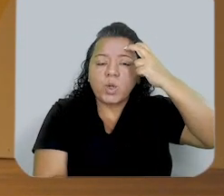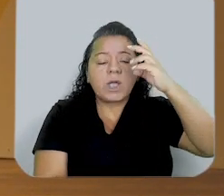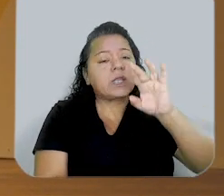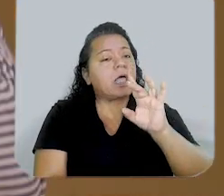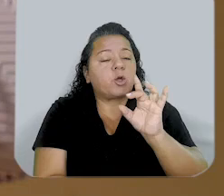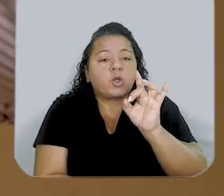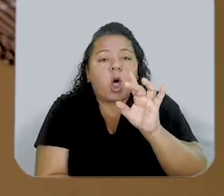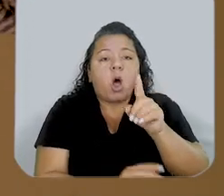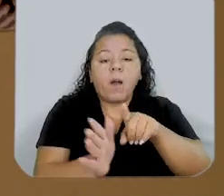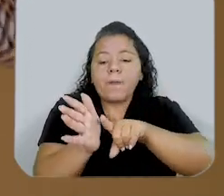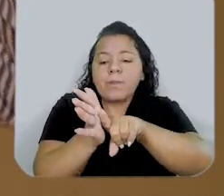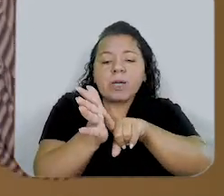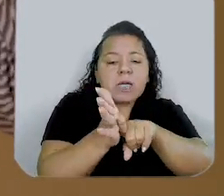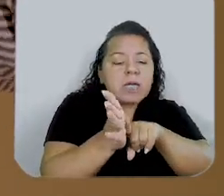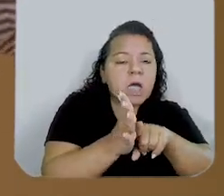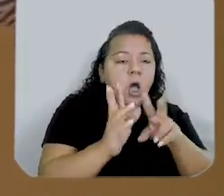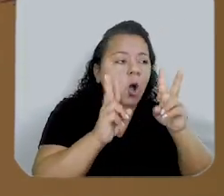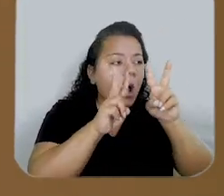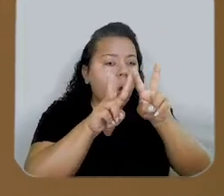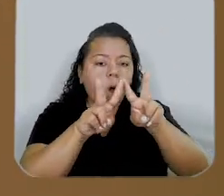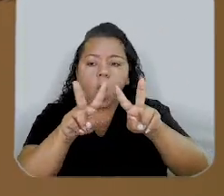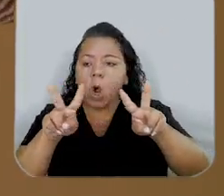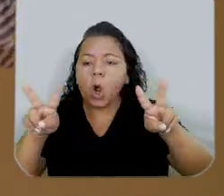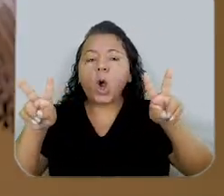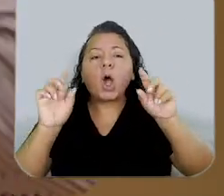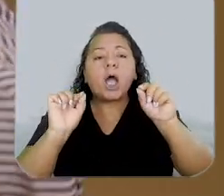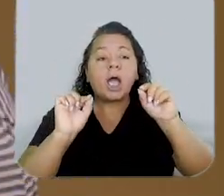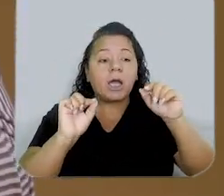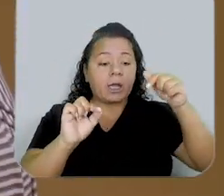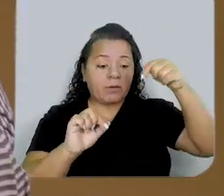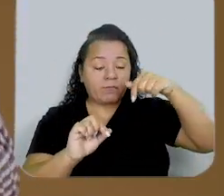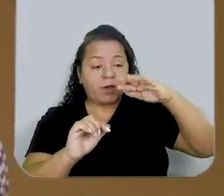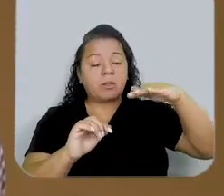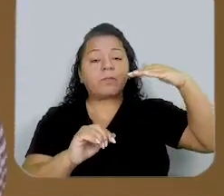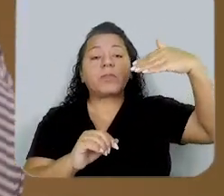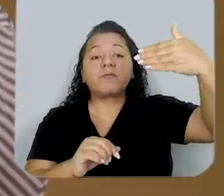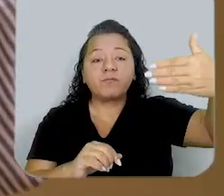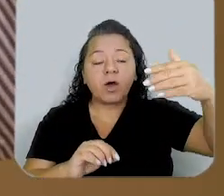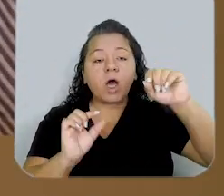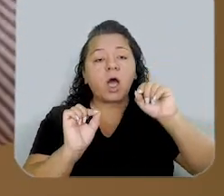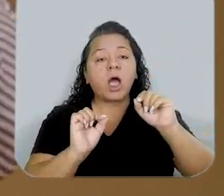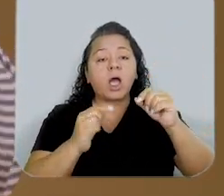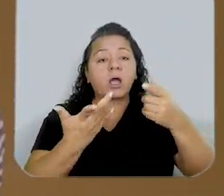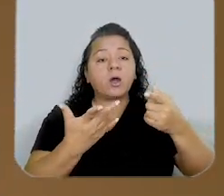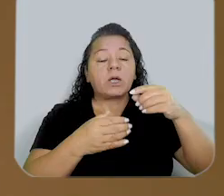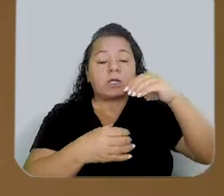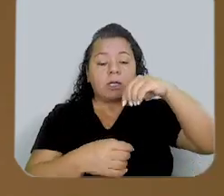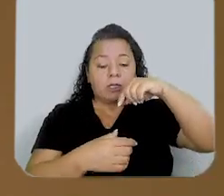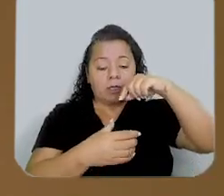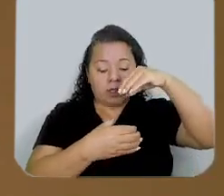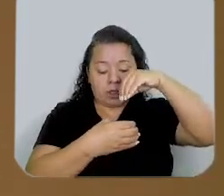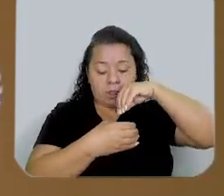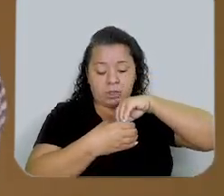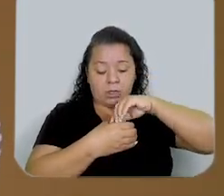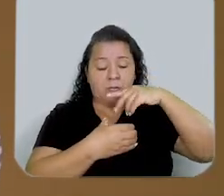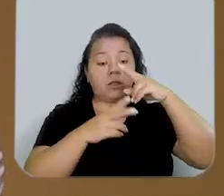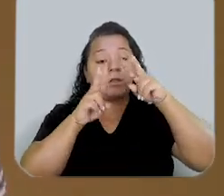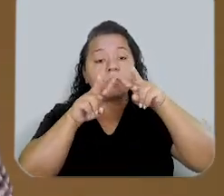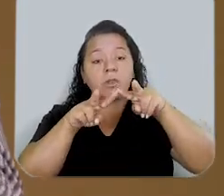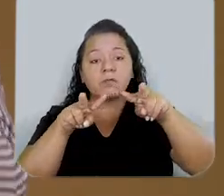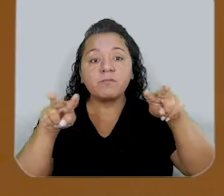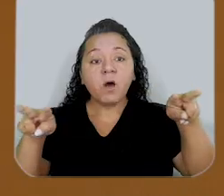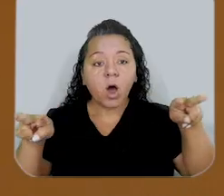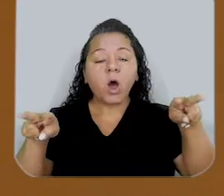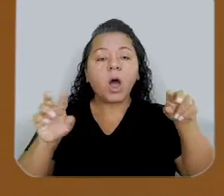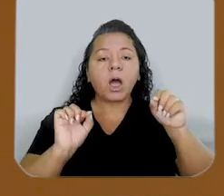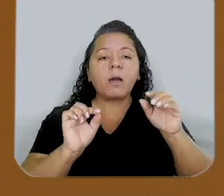o pesquisador, que um olhar dele de fora para fora, né, e sim um olhar de dentro para fora, um olhar do próprio indígena,